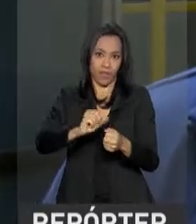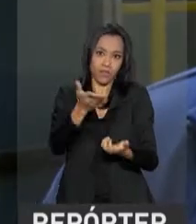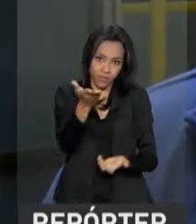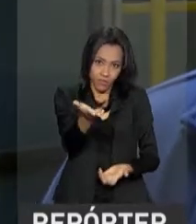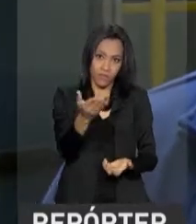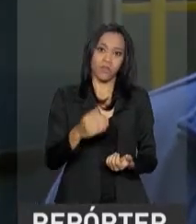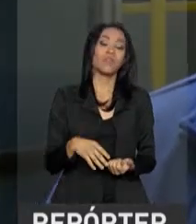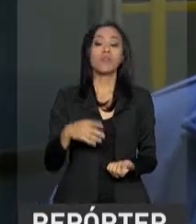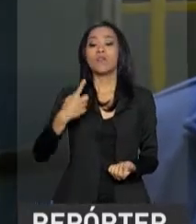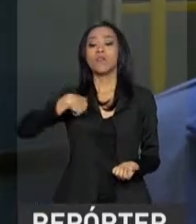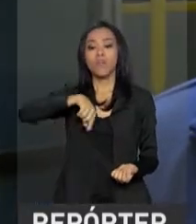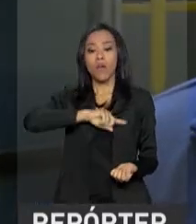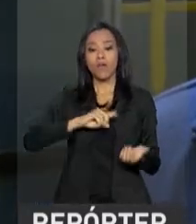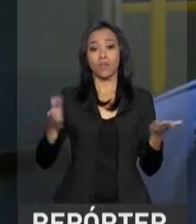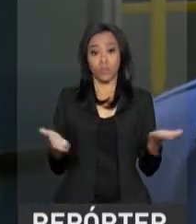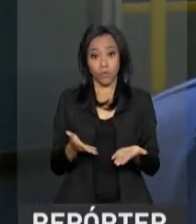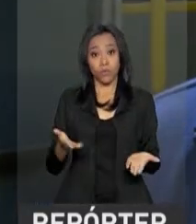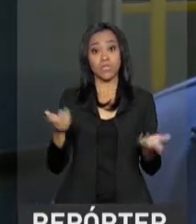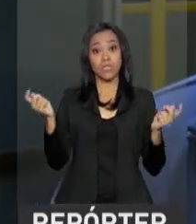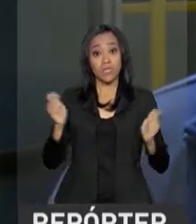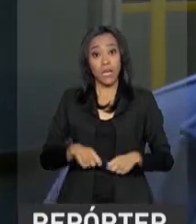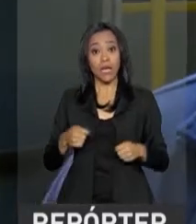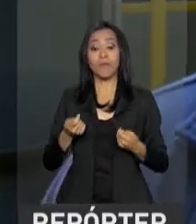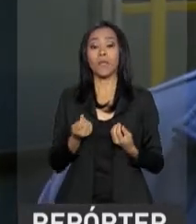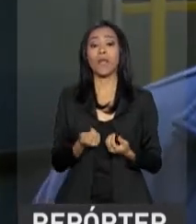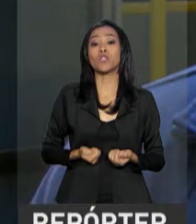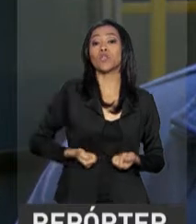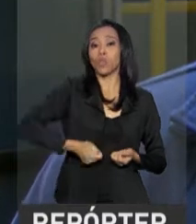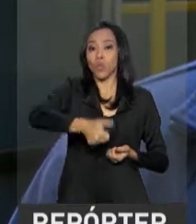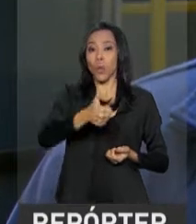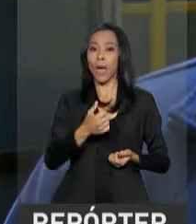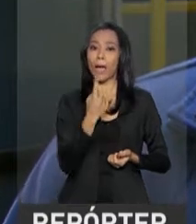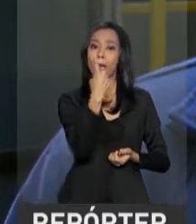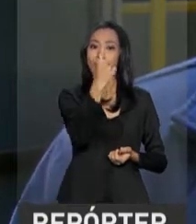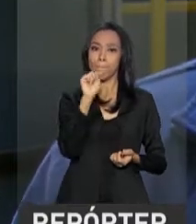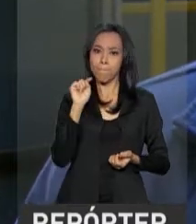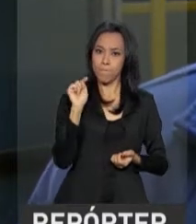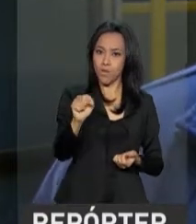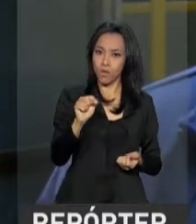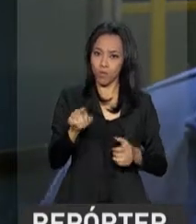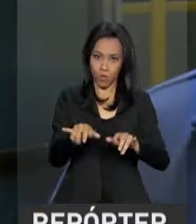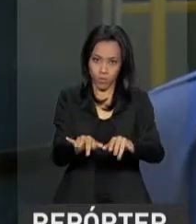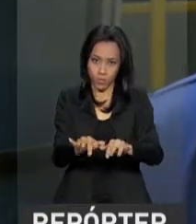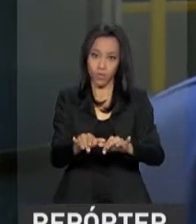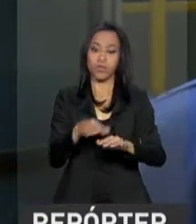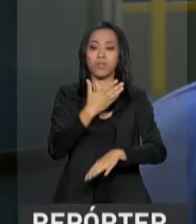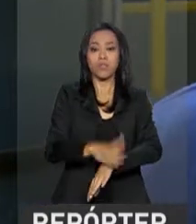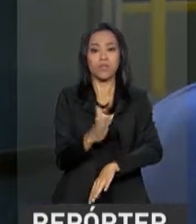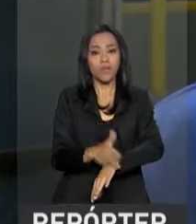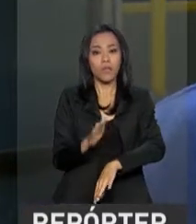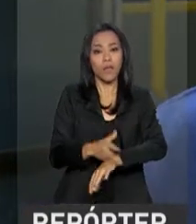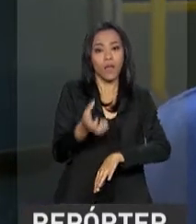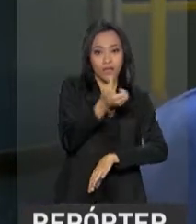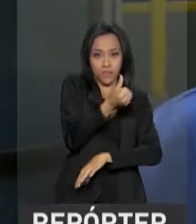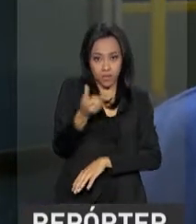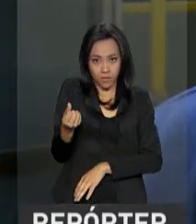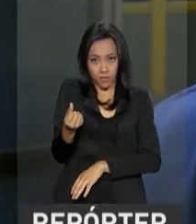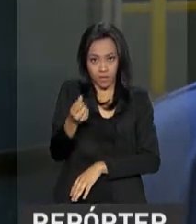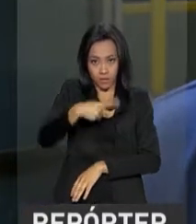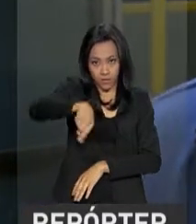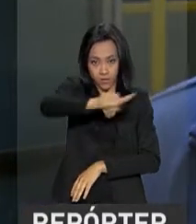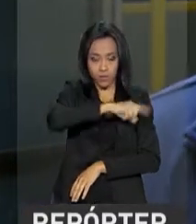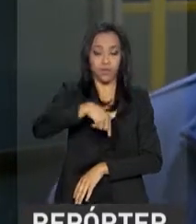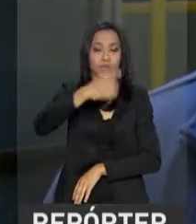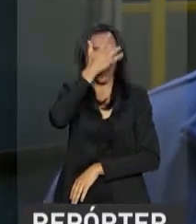temos capacidade de doar pelo menos mil computadores capacitar pelo menos 600 alunos e tratar de 400 a